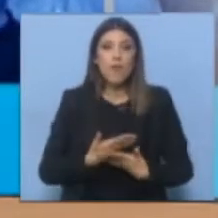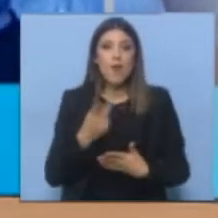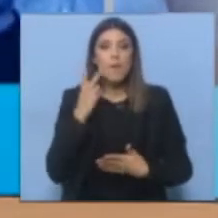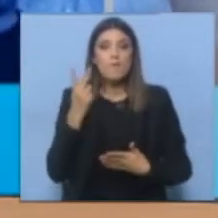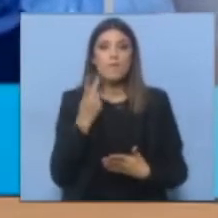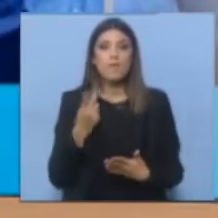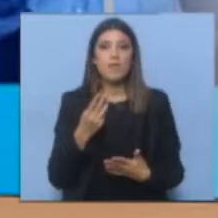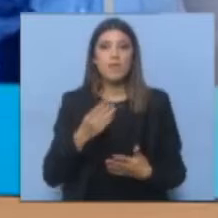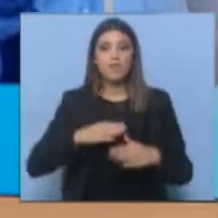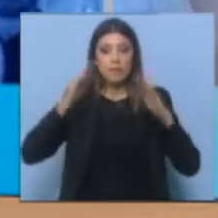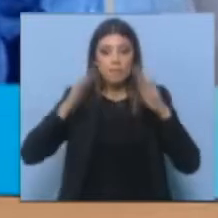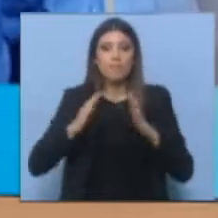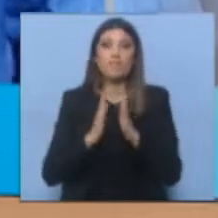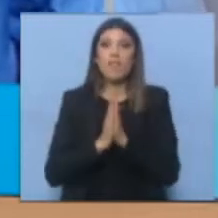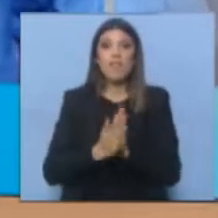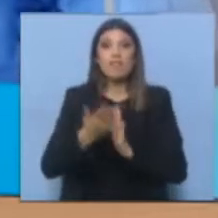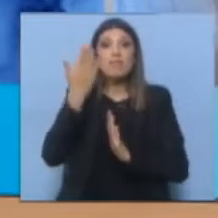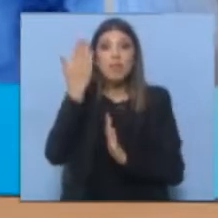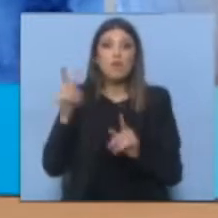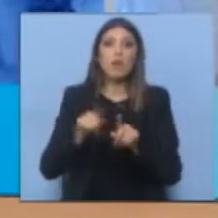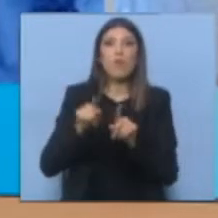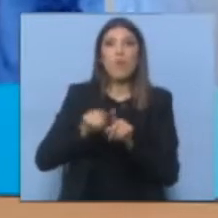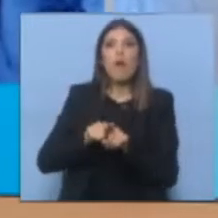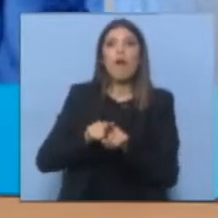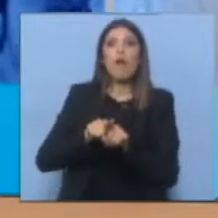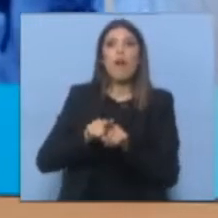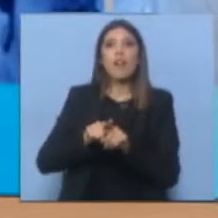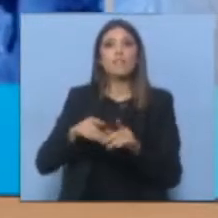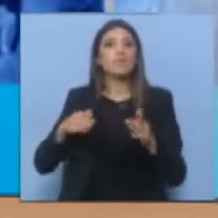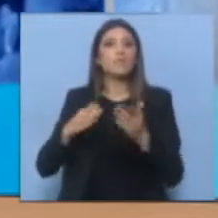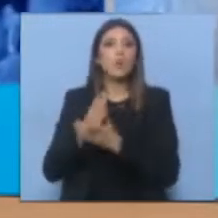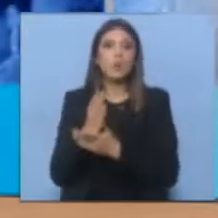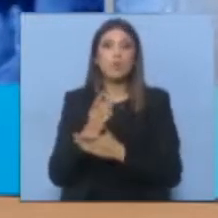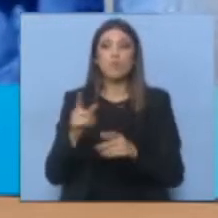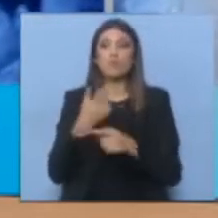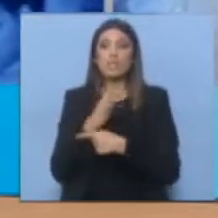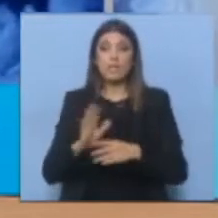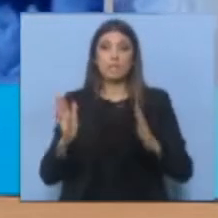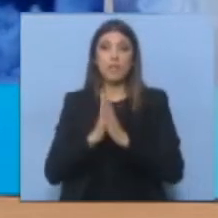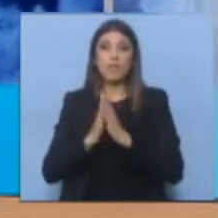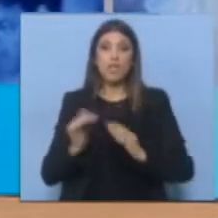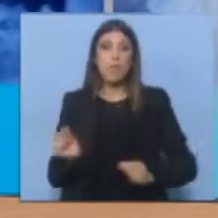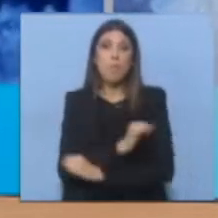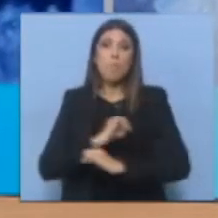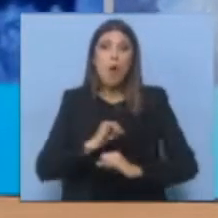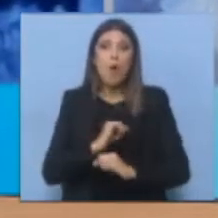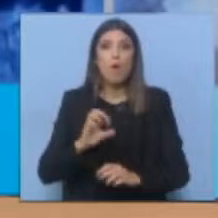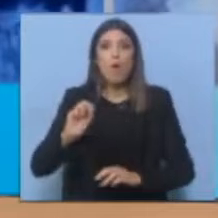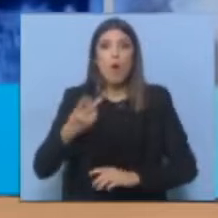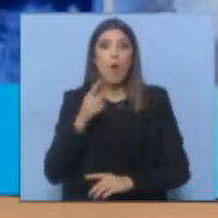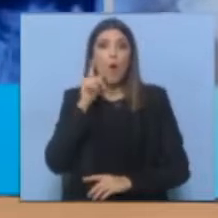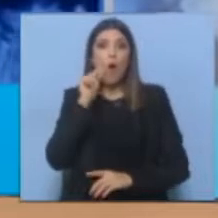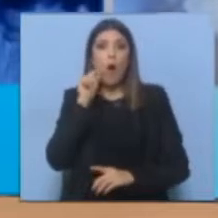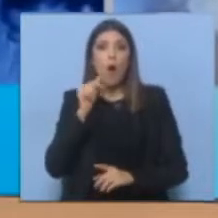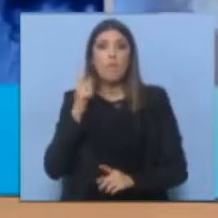chega, como, por exemplo, testemunhos de que igrejas que são bombardeadas, em que há homens que entram com